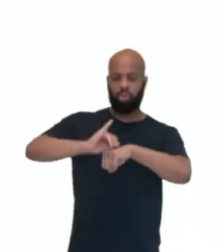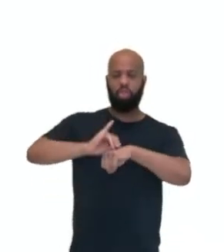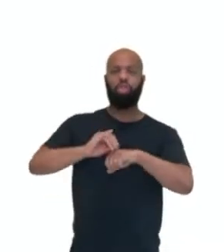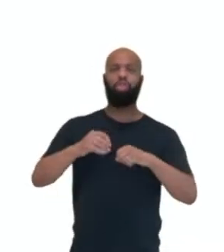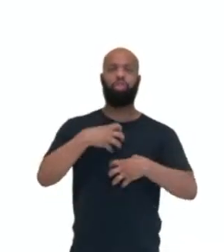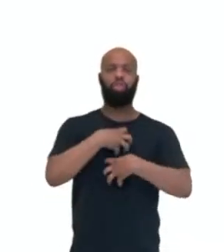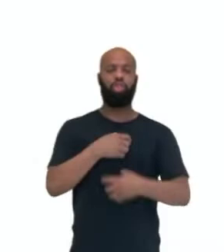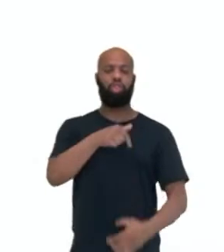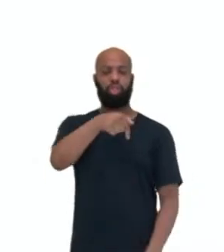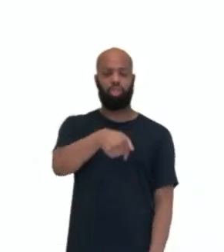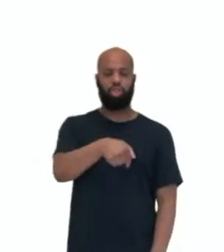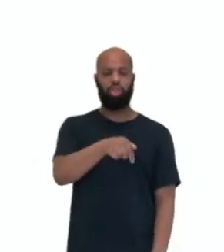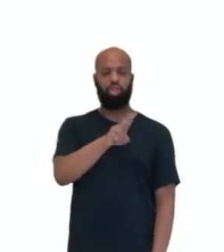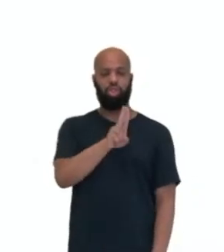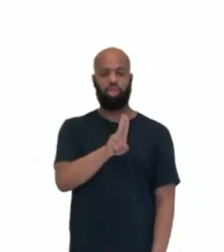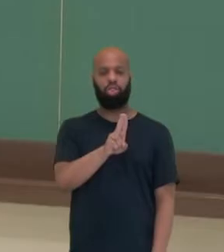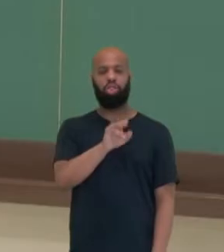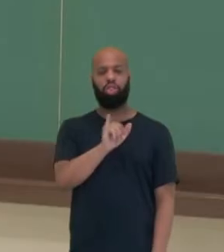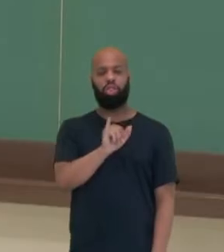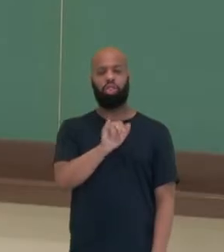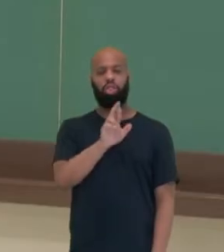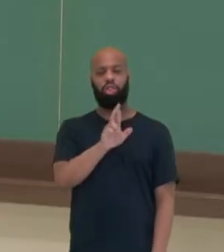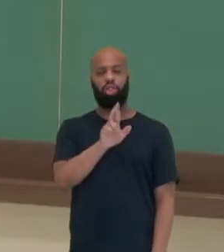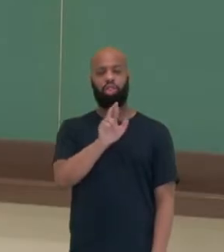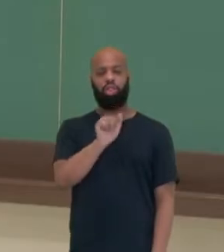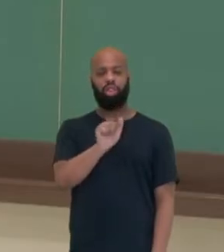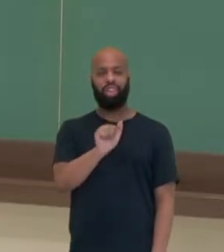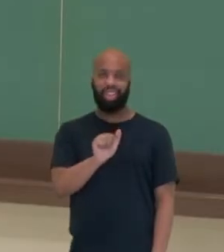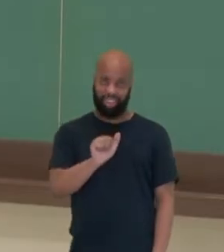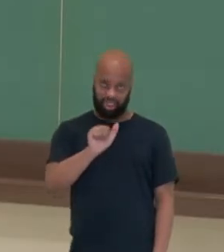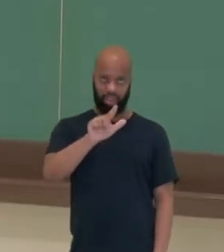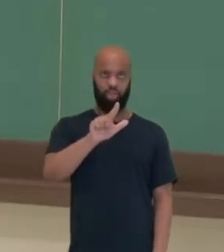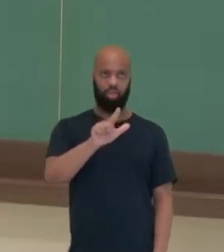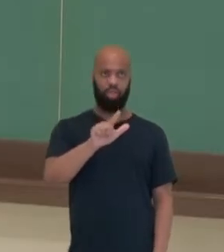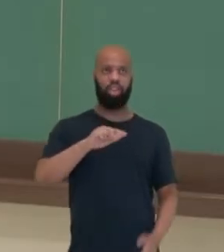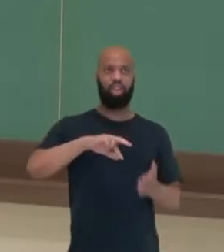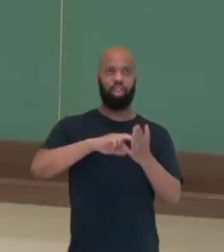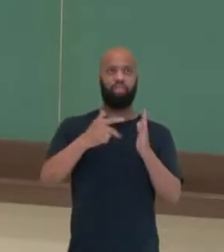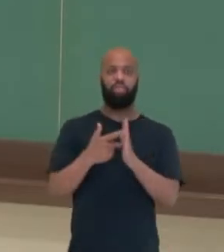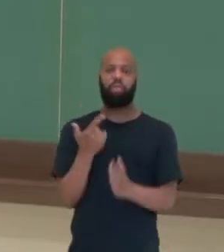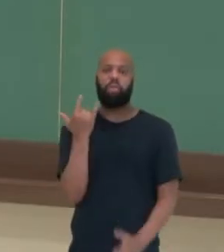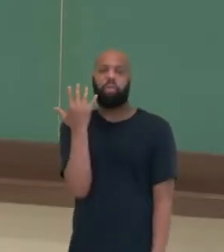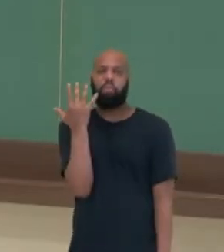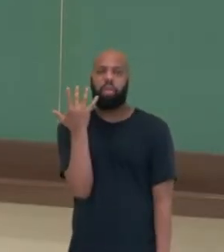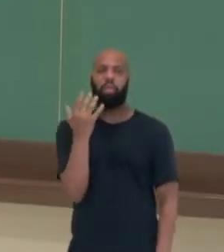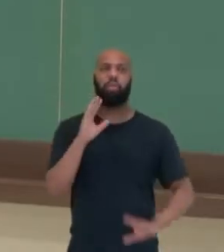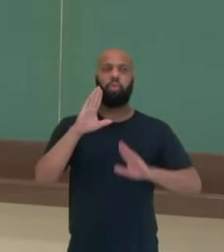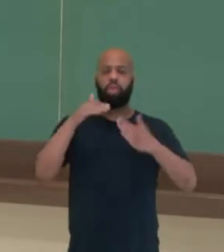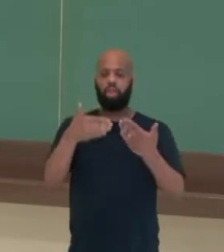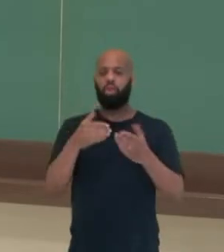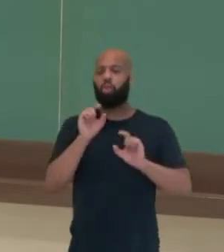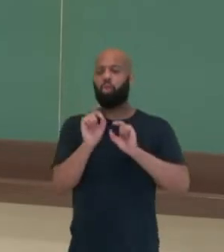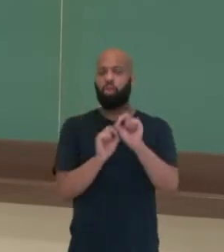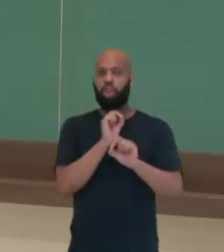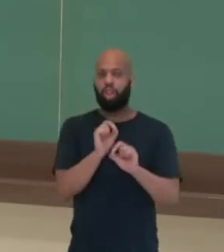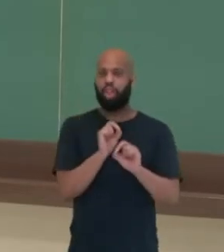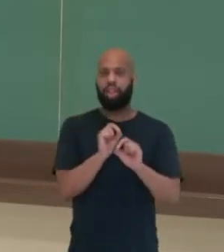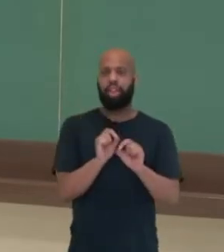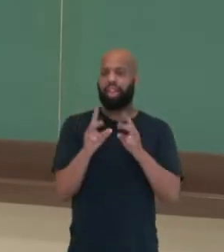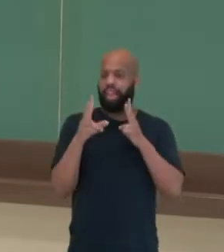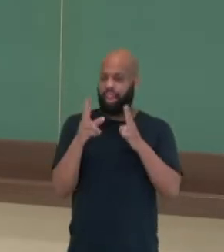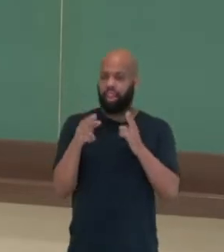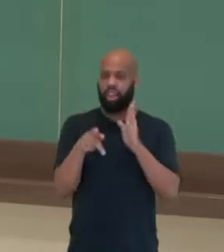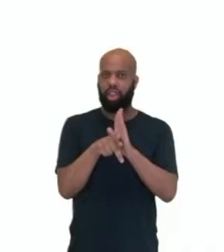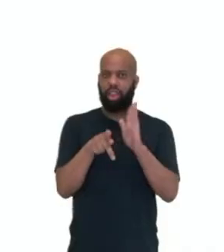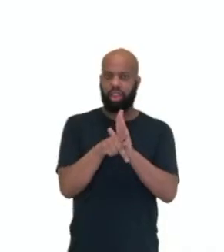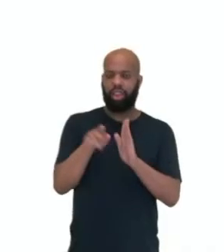grego kir, tá? Keir, mão, é um objeto quiral, não é idêntico à sua